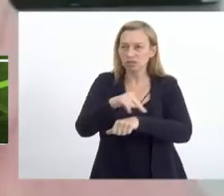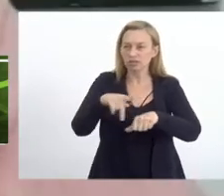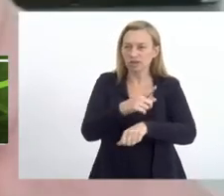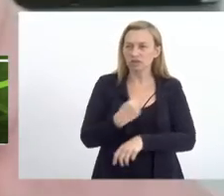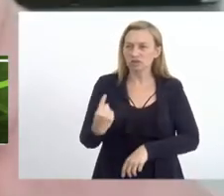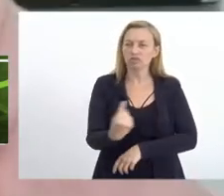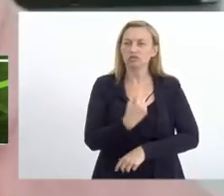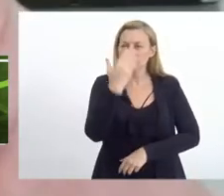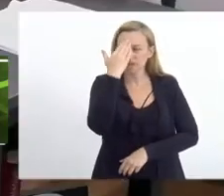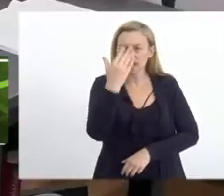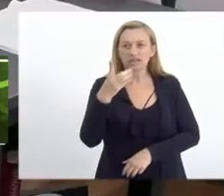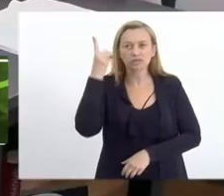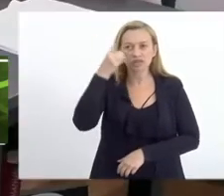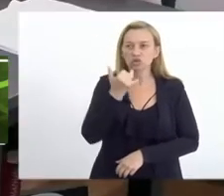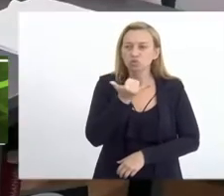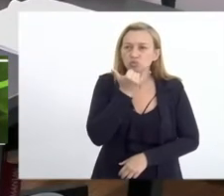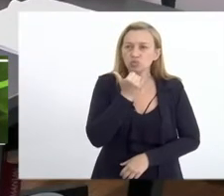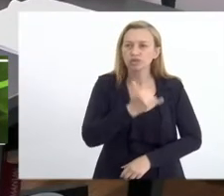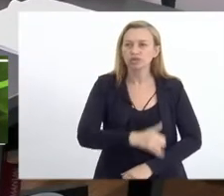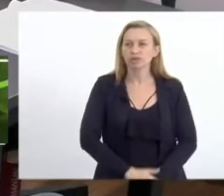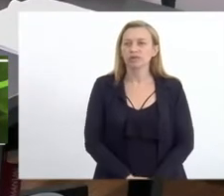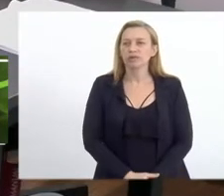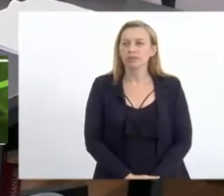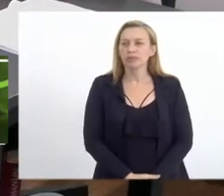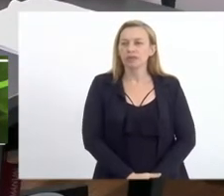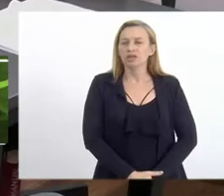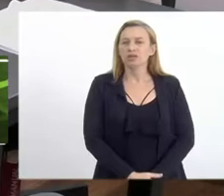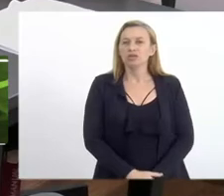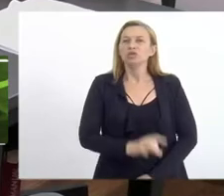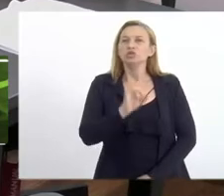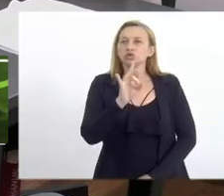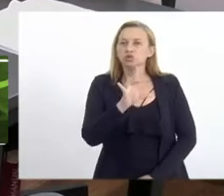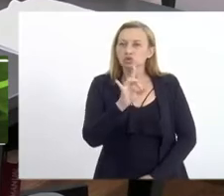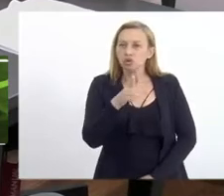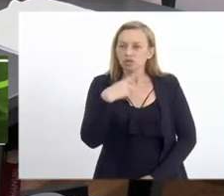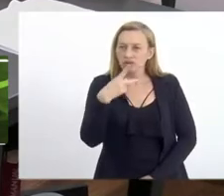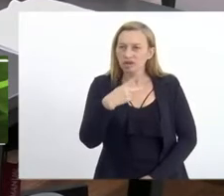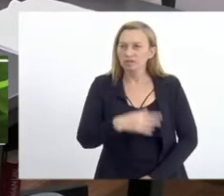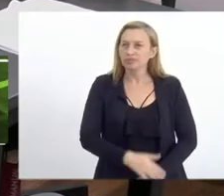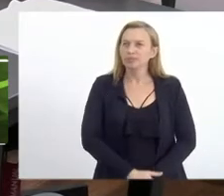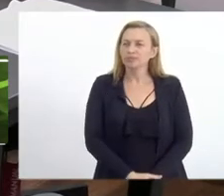Obrigado, deputado. Desculpa. Presidente, só um complemento, se possível.